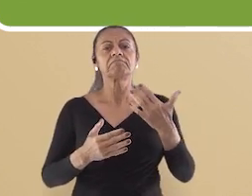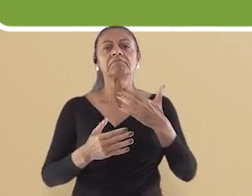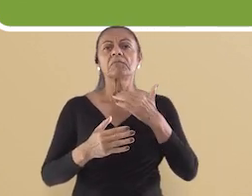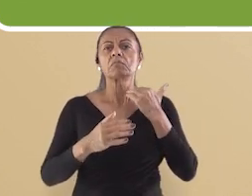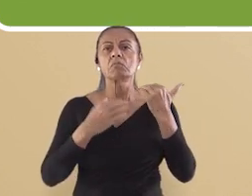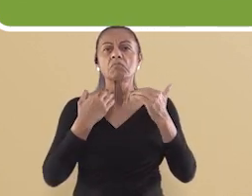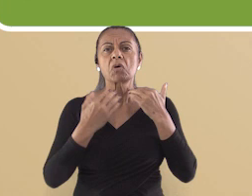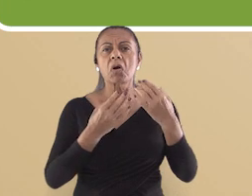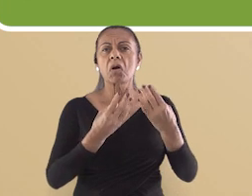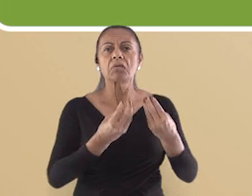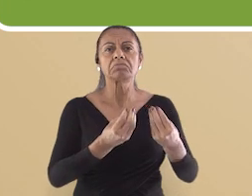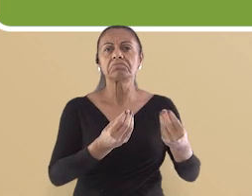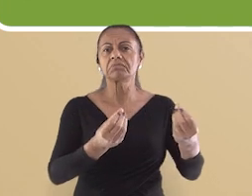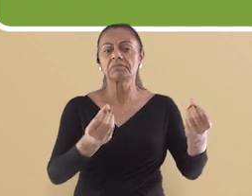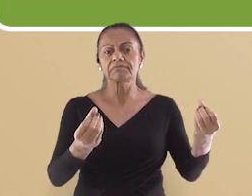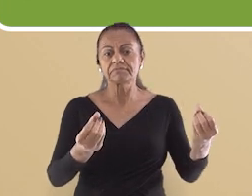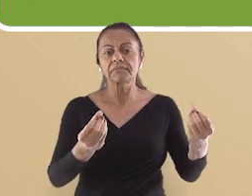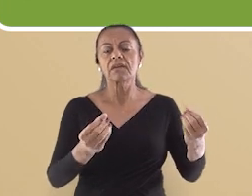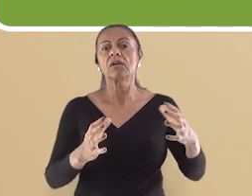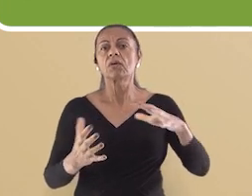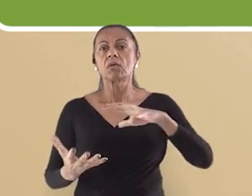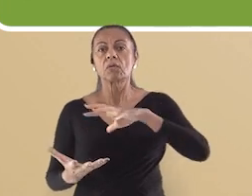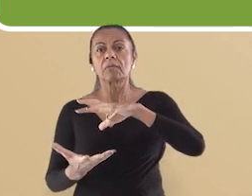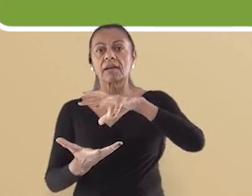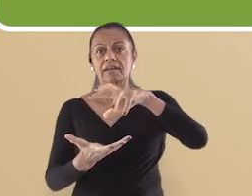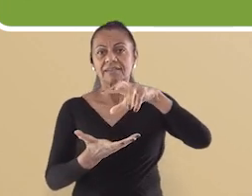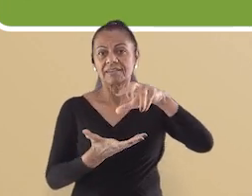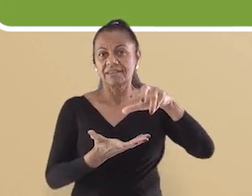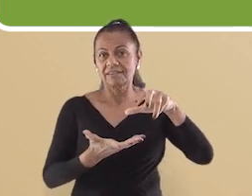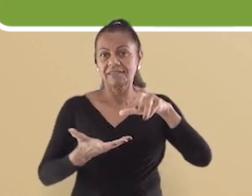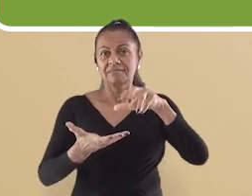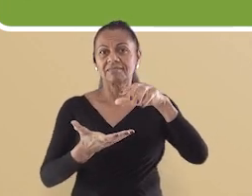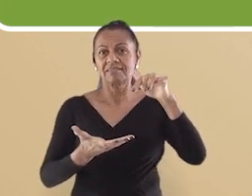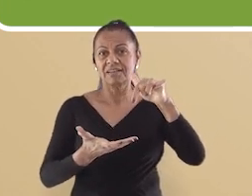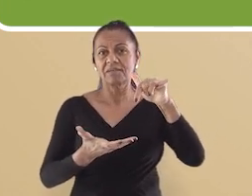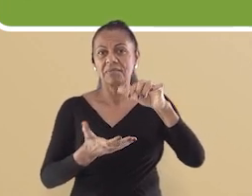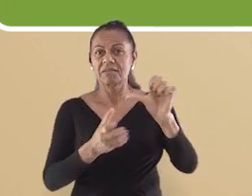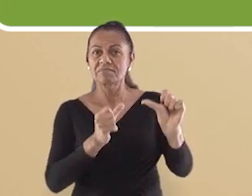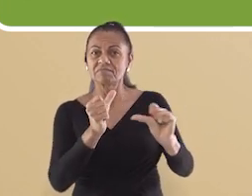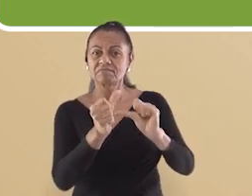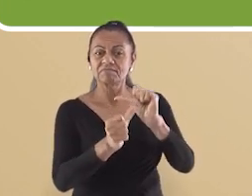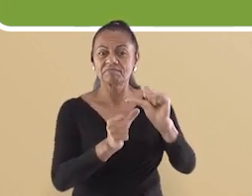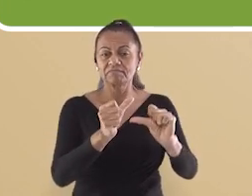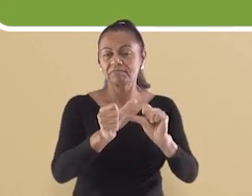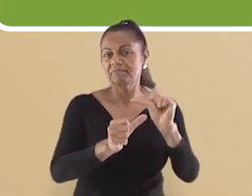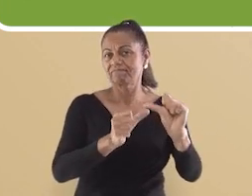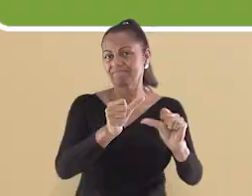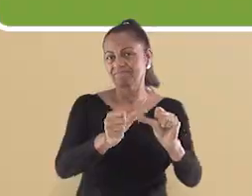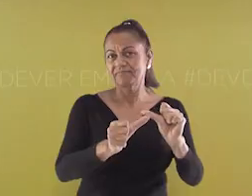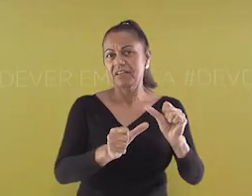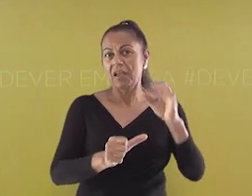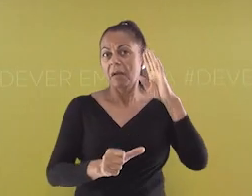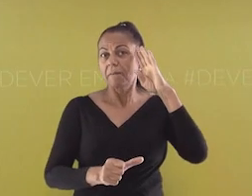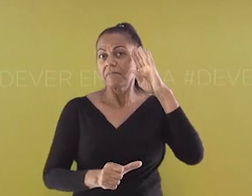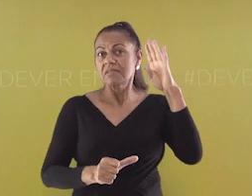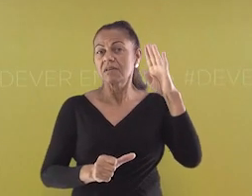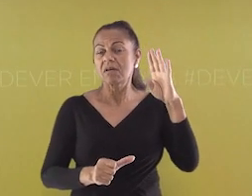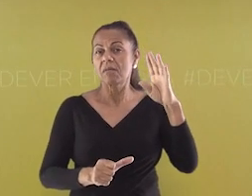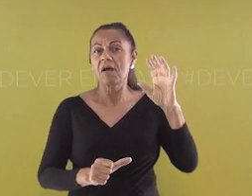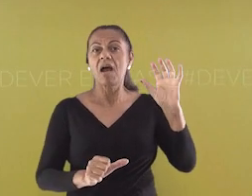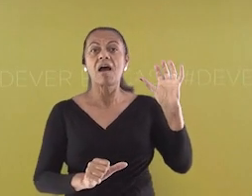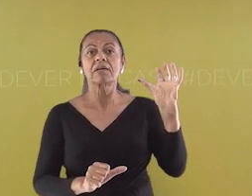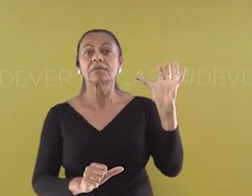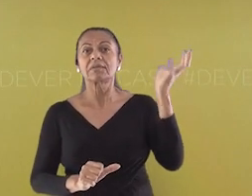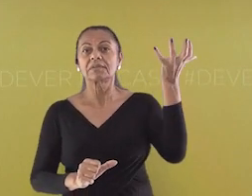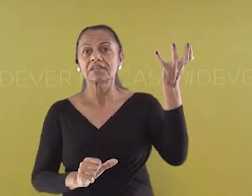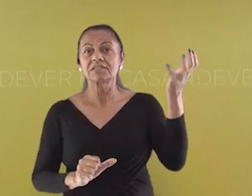o planeta passa por uma enorme transformação que chamamos de extinções em massa. São estes